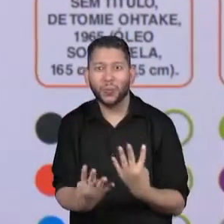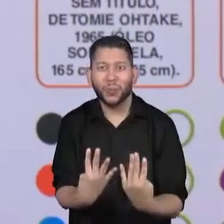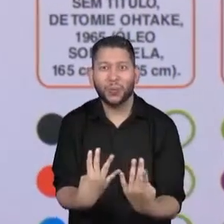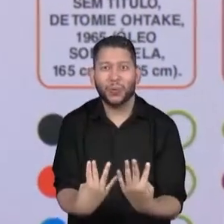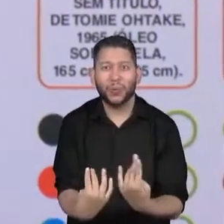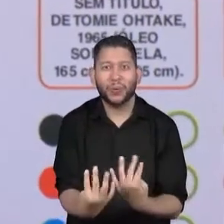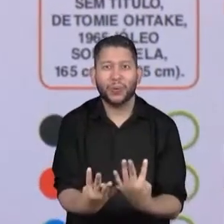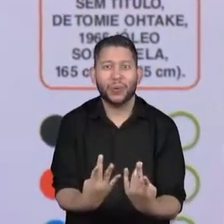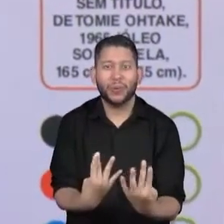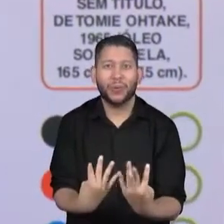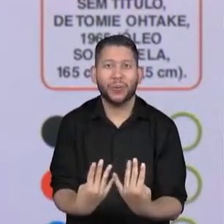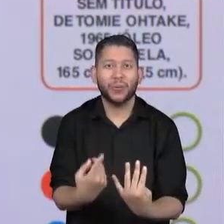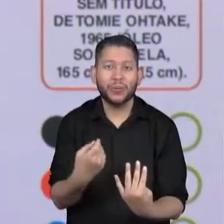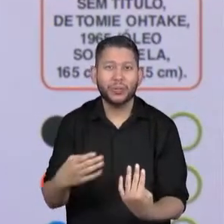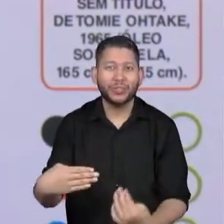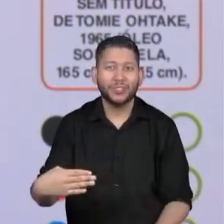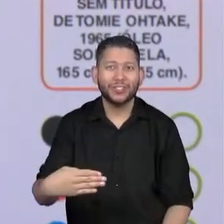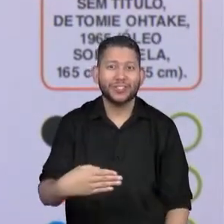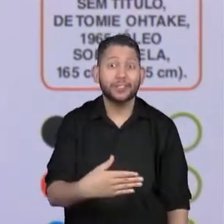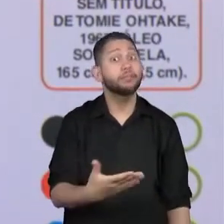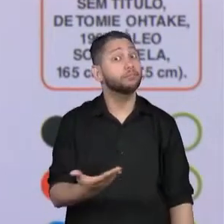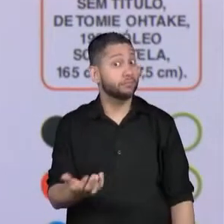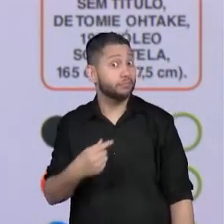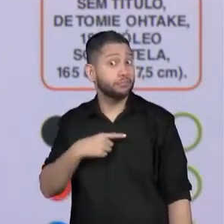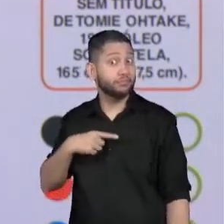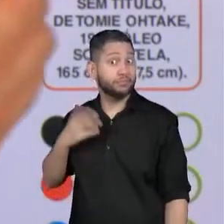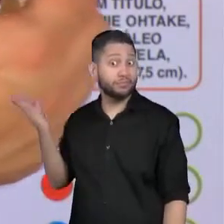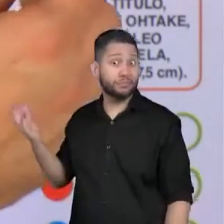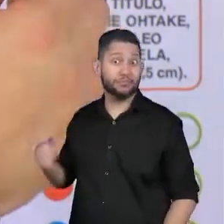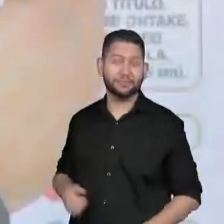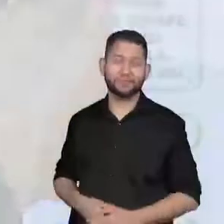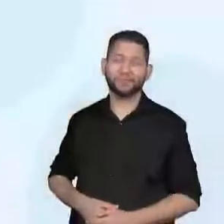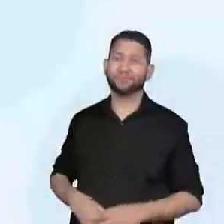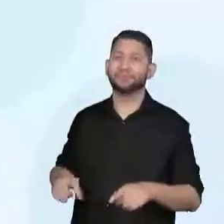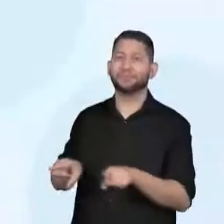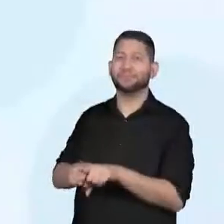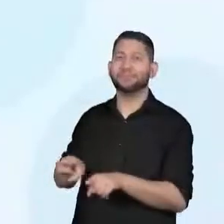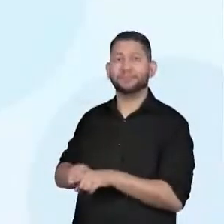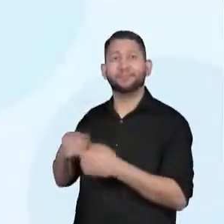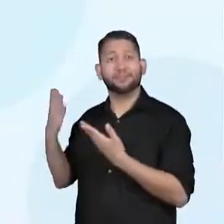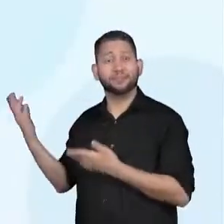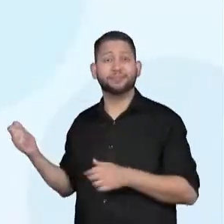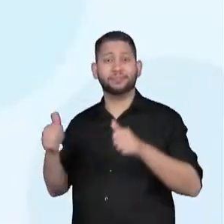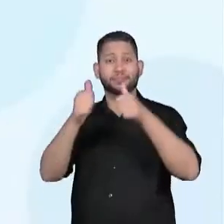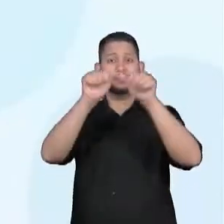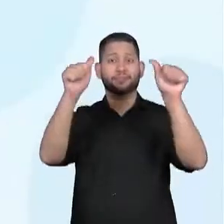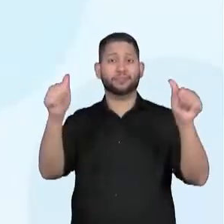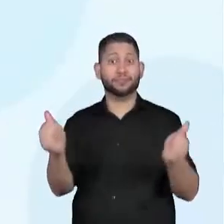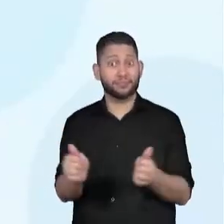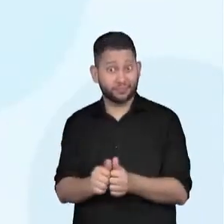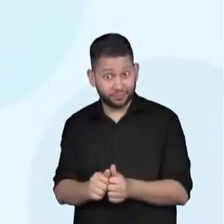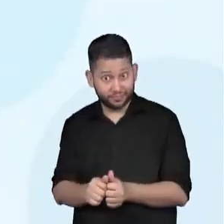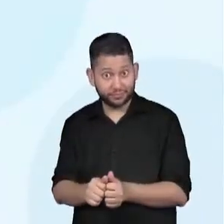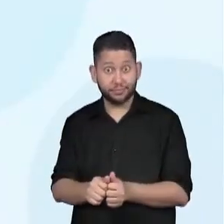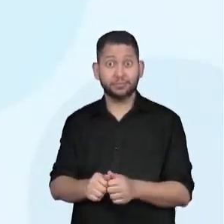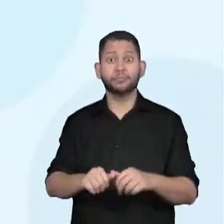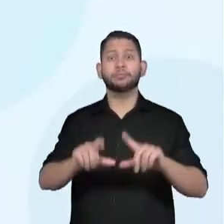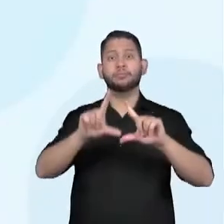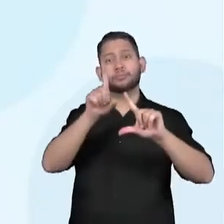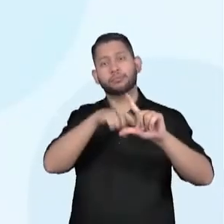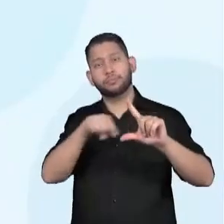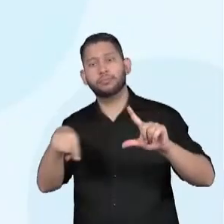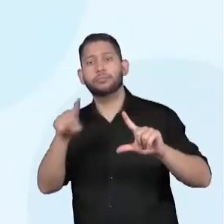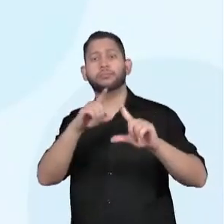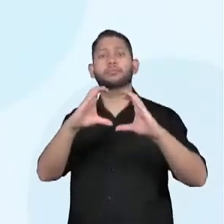nessas imagens? Então, é isso que nós vamos ver. E deste outro lado nós temos as shapes, né? Os formatos, as formas